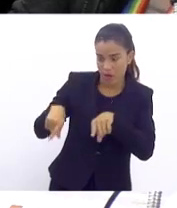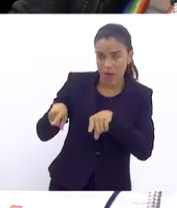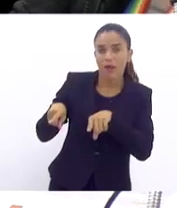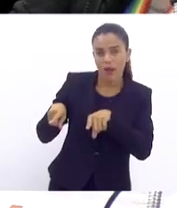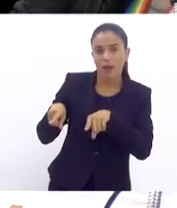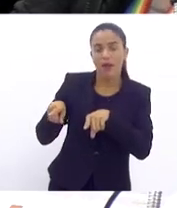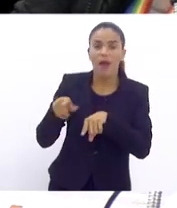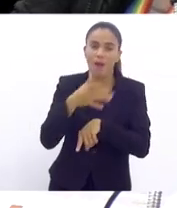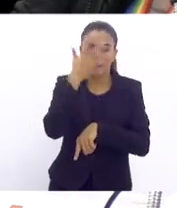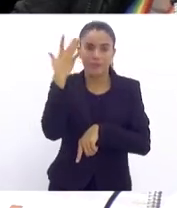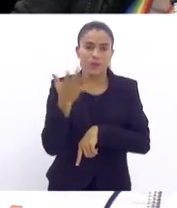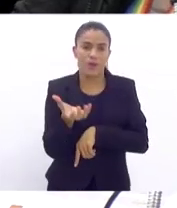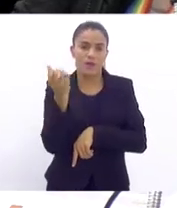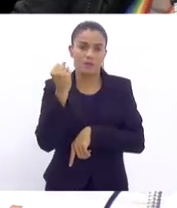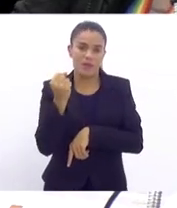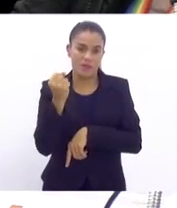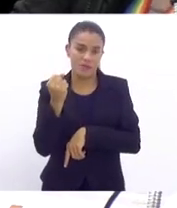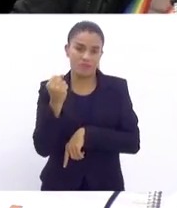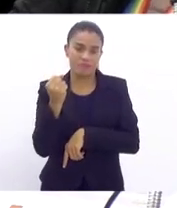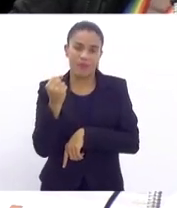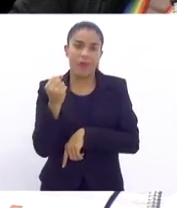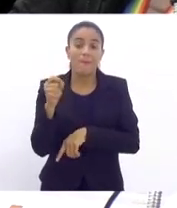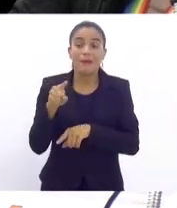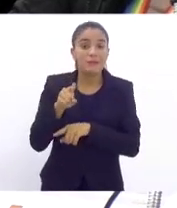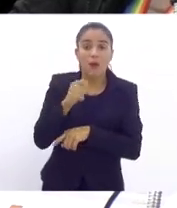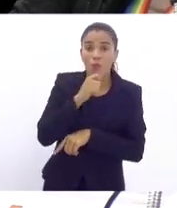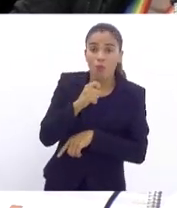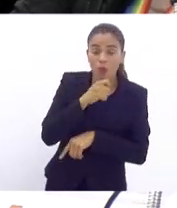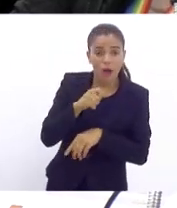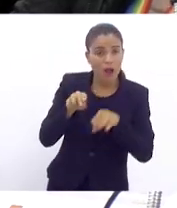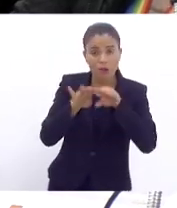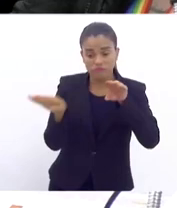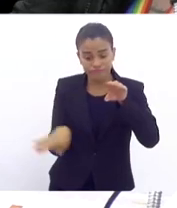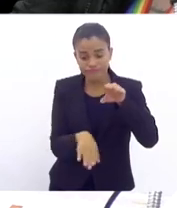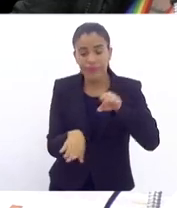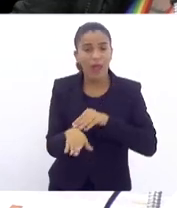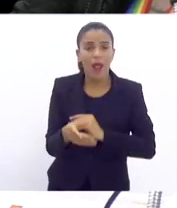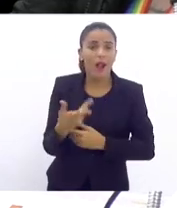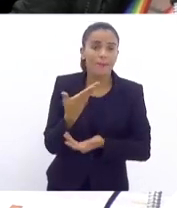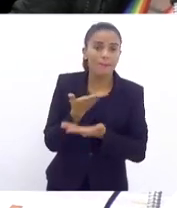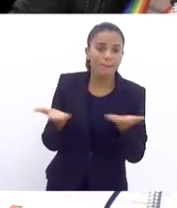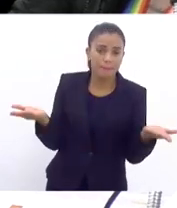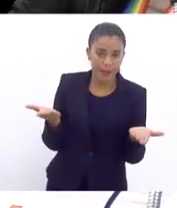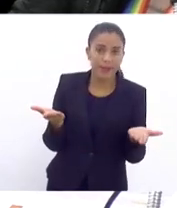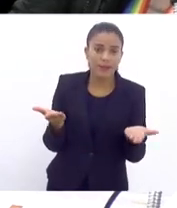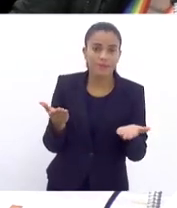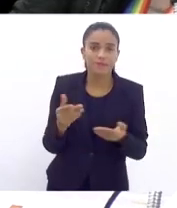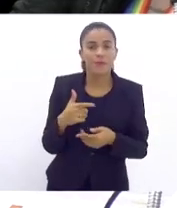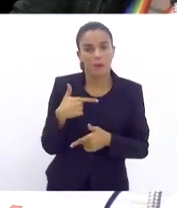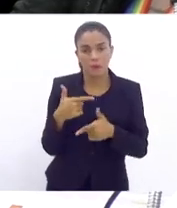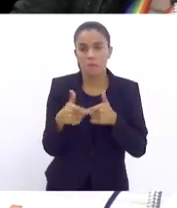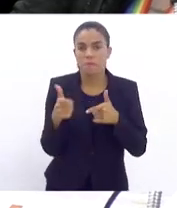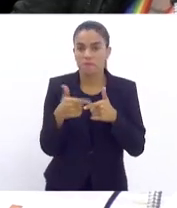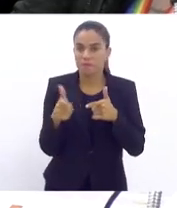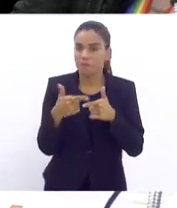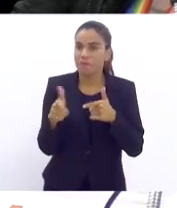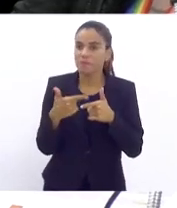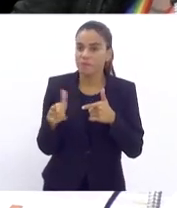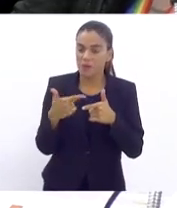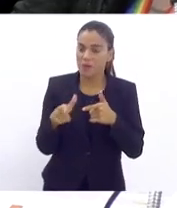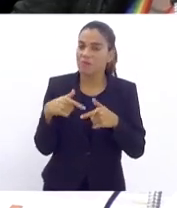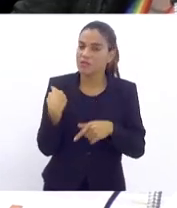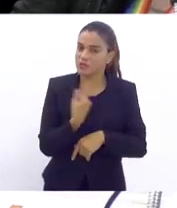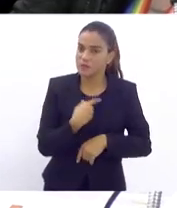aquela área essa pessoa ela tá no Limbo ela perde a correspondência com o cargo da ativa Então esse é um problema que a gente tem que se